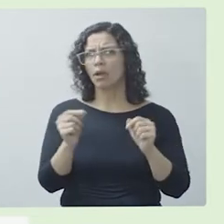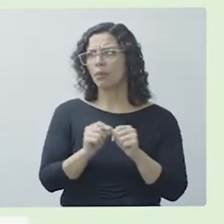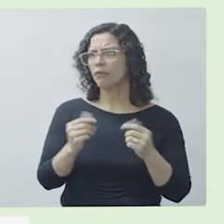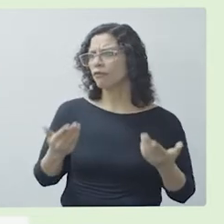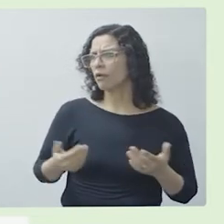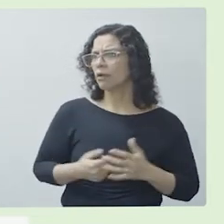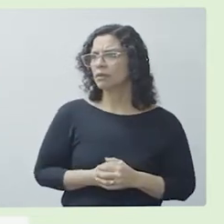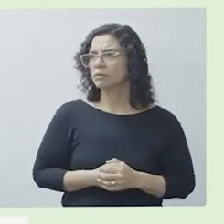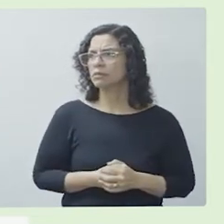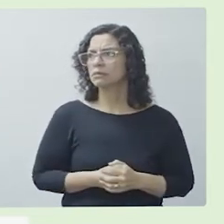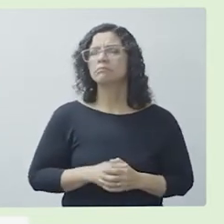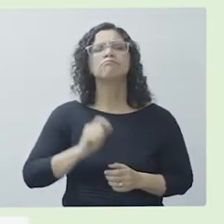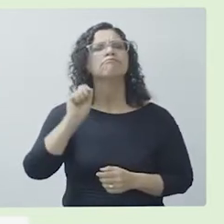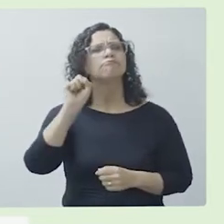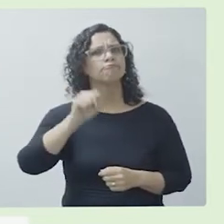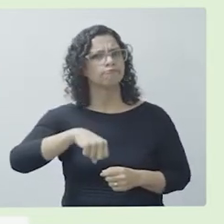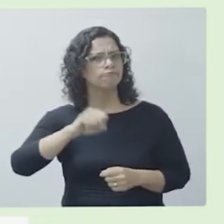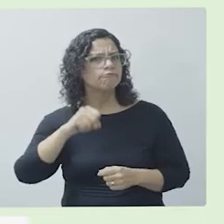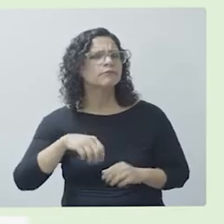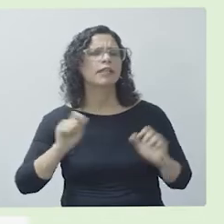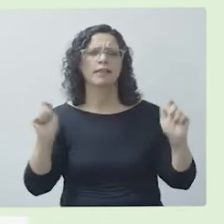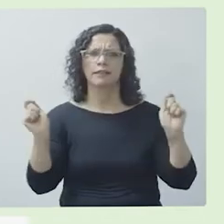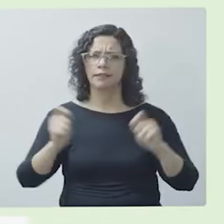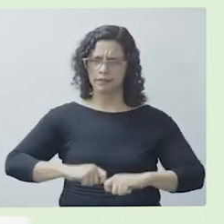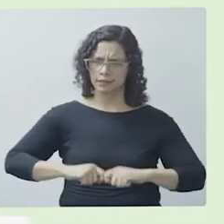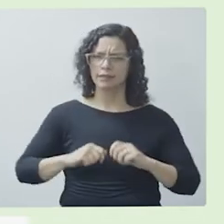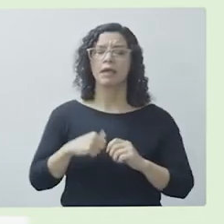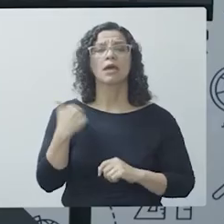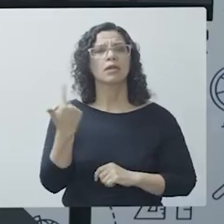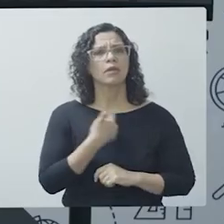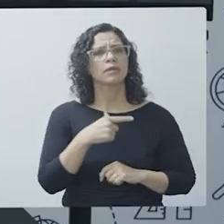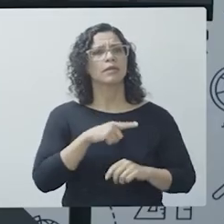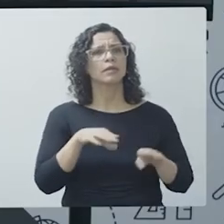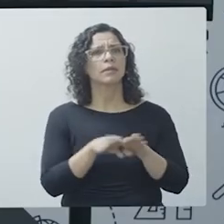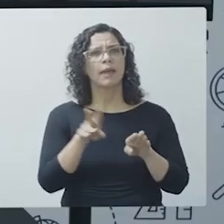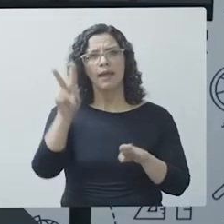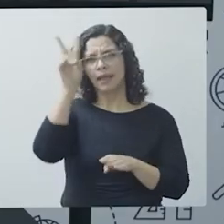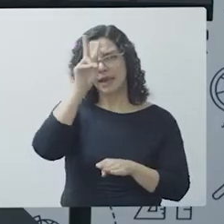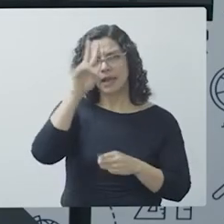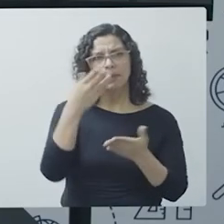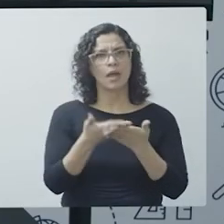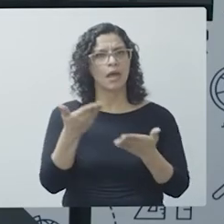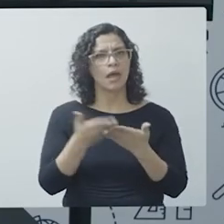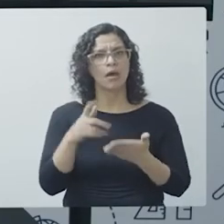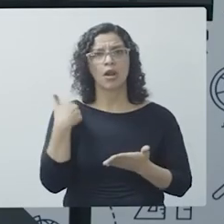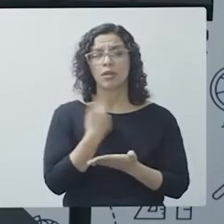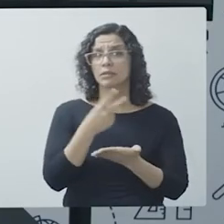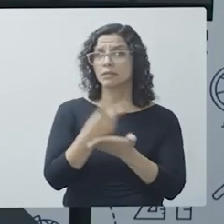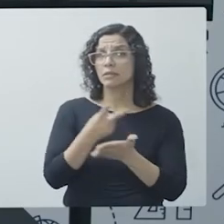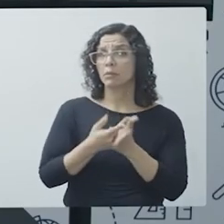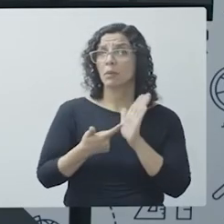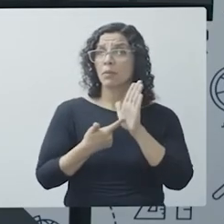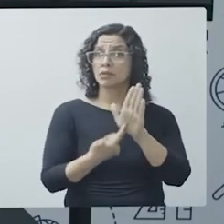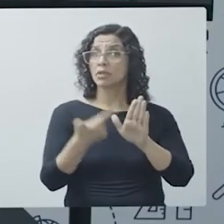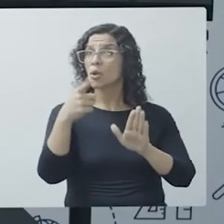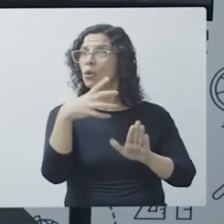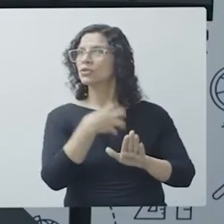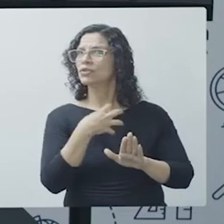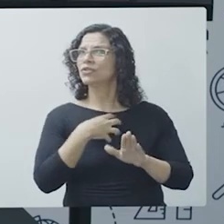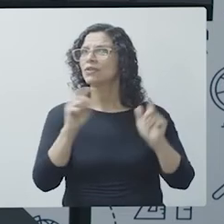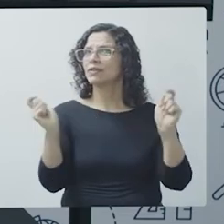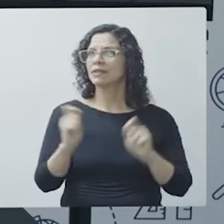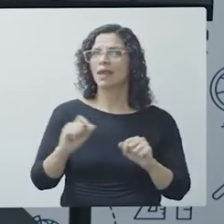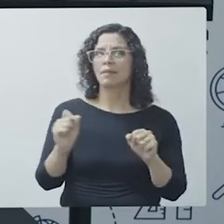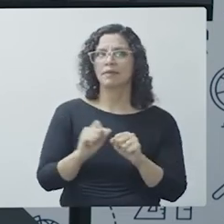outra forma? Mas é claro, Isa. Lembram que nas nossas aulas nós sempre